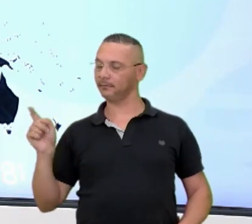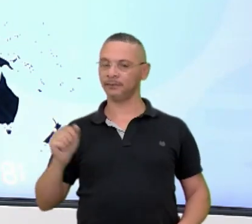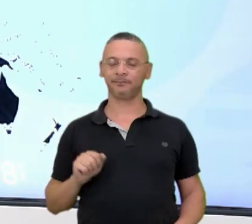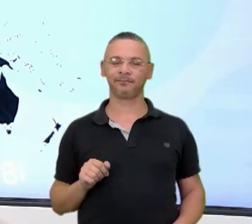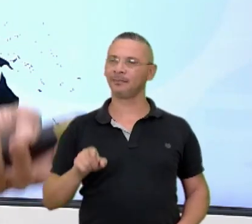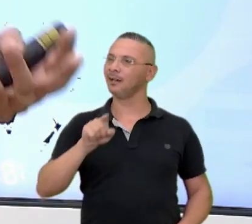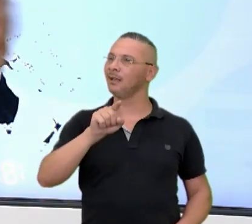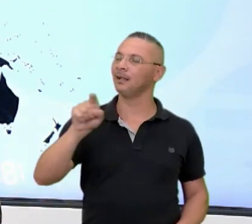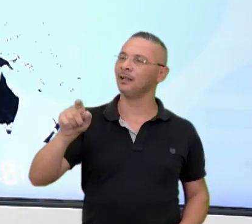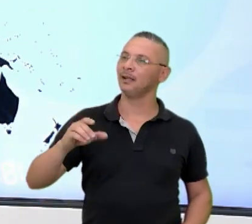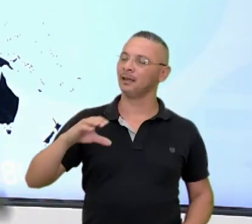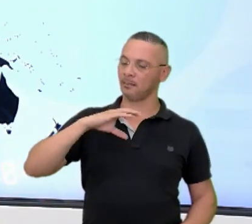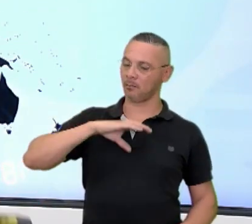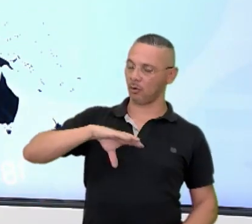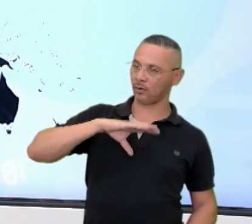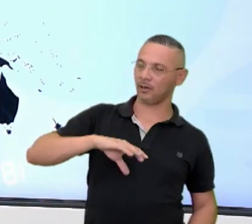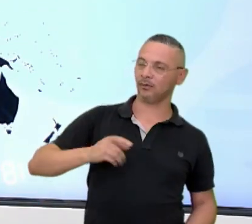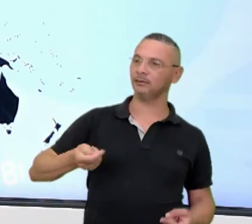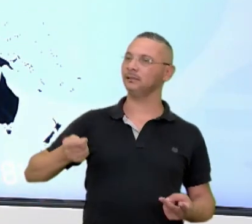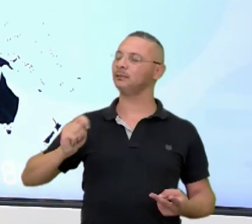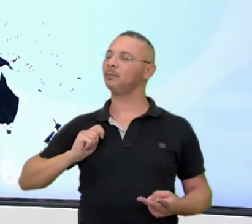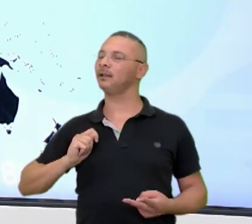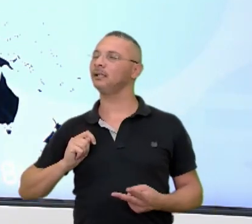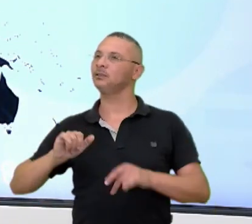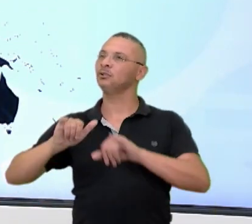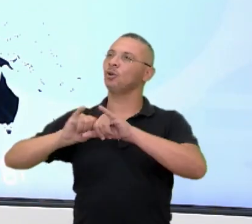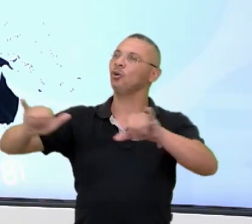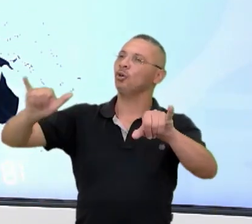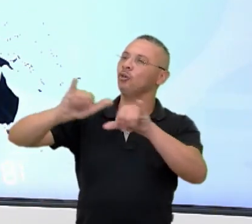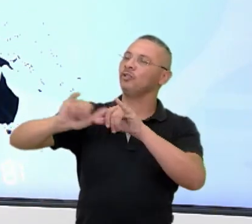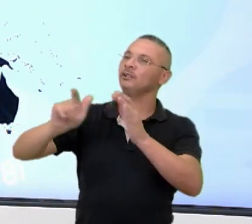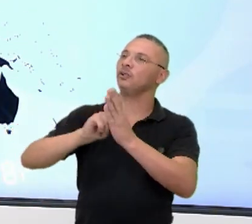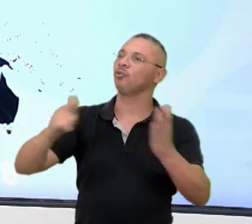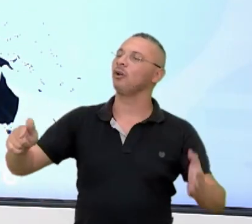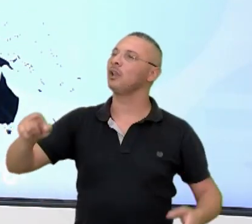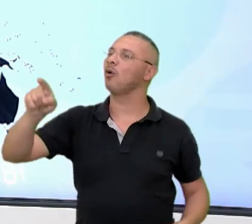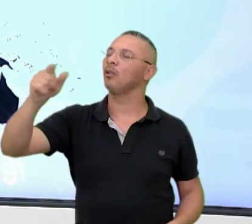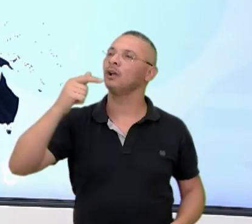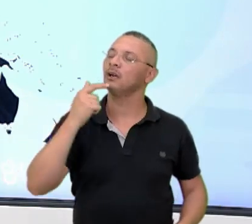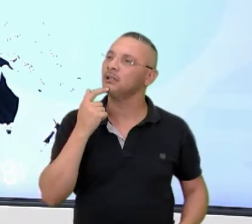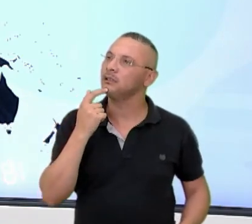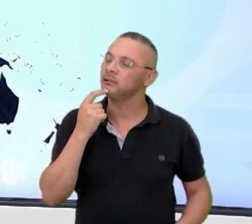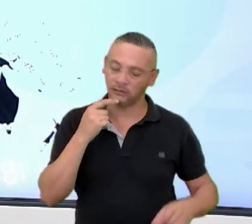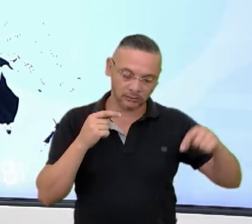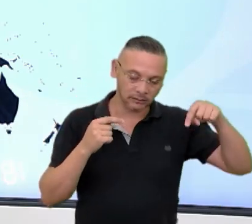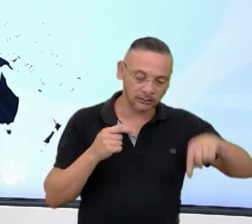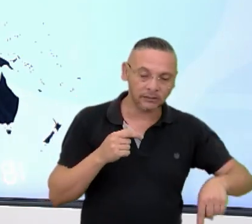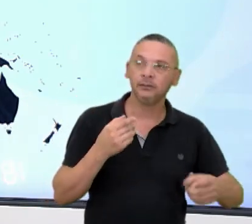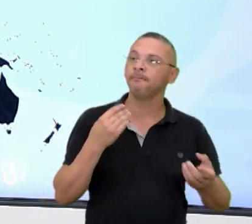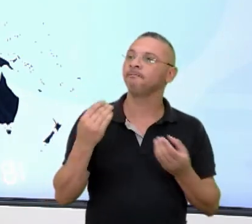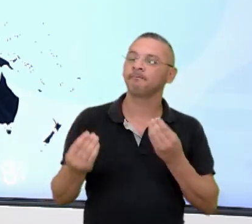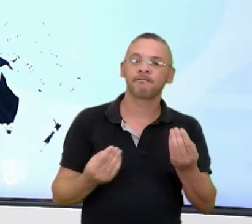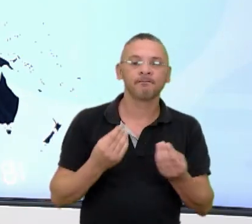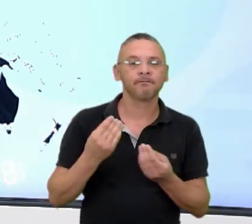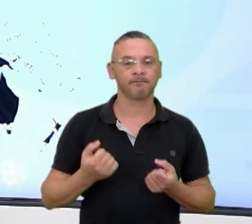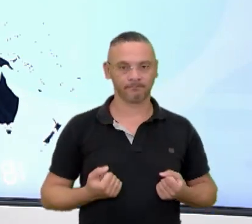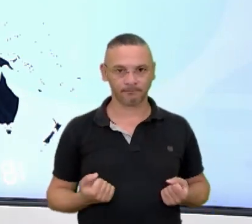de inglês, certo? Falamos sobre Simple Present e qual é a importância de utilizar o presente, né, nas manchetes, por